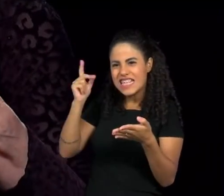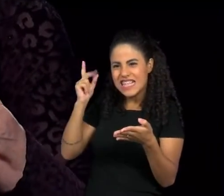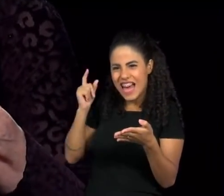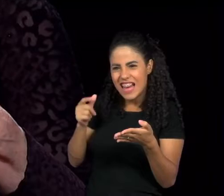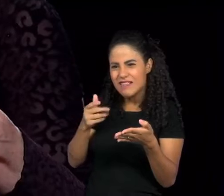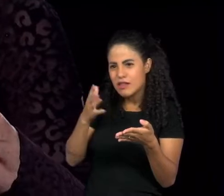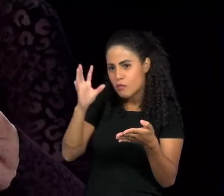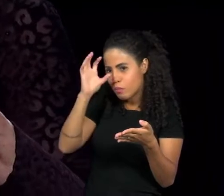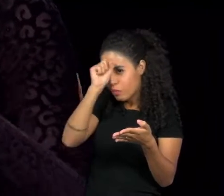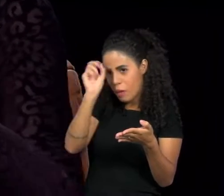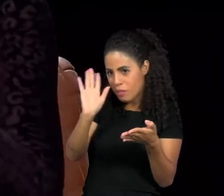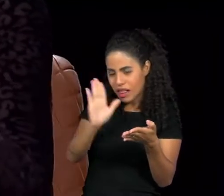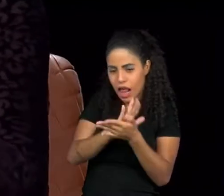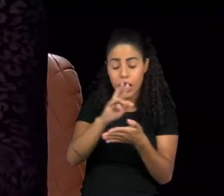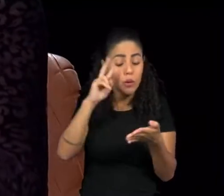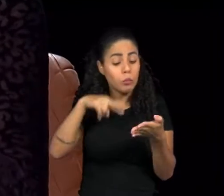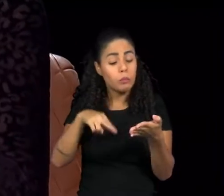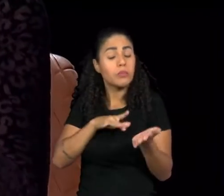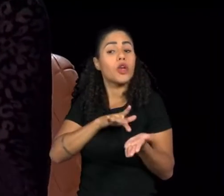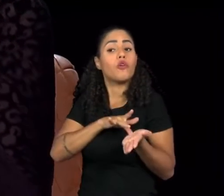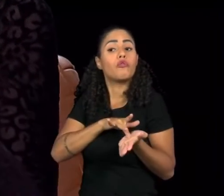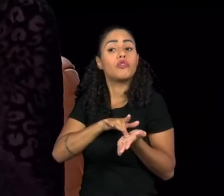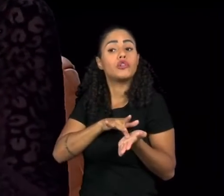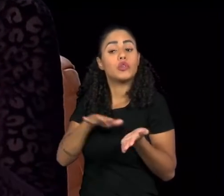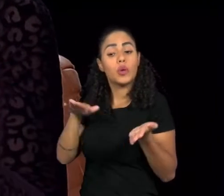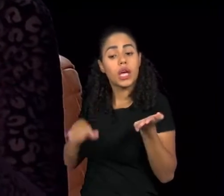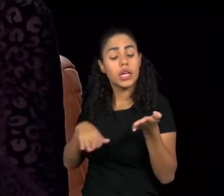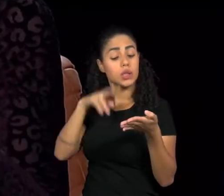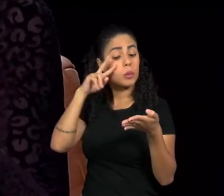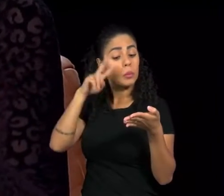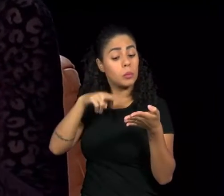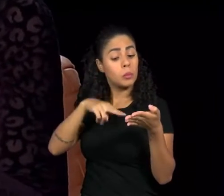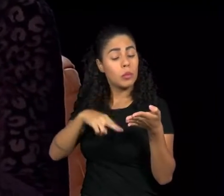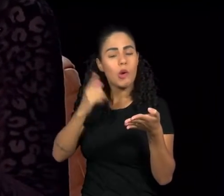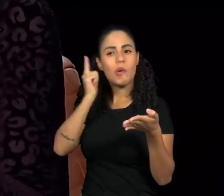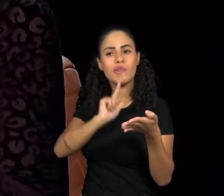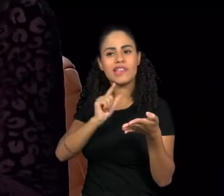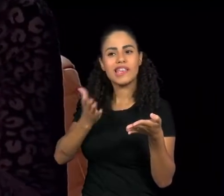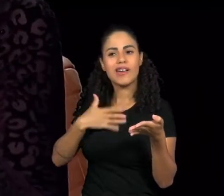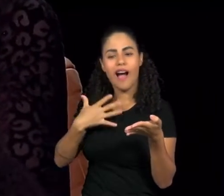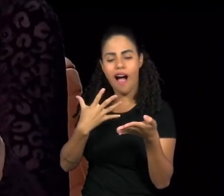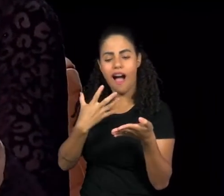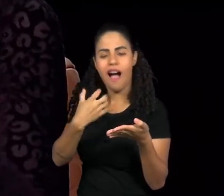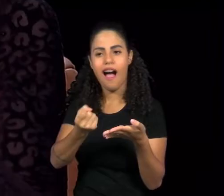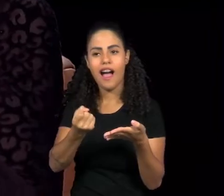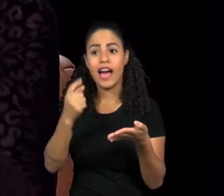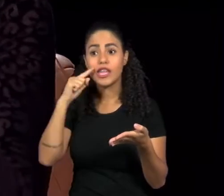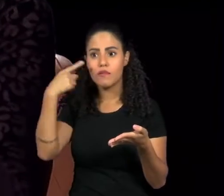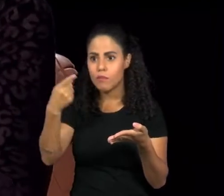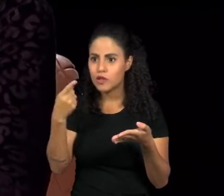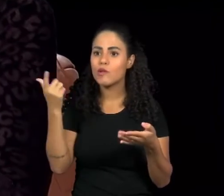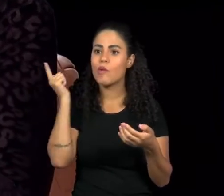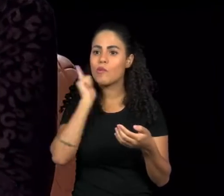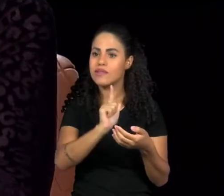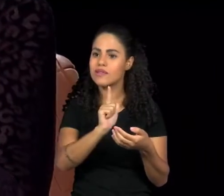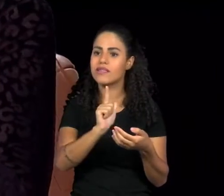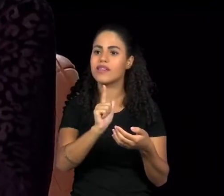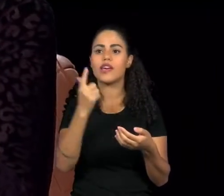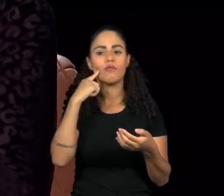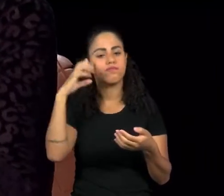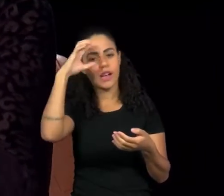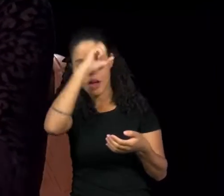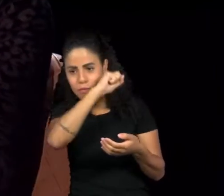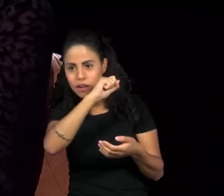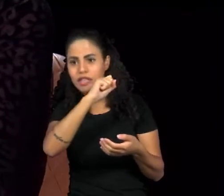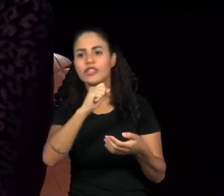acho que o que me traz para o teatro é a literatura, né? Tanto que até hoje é a obra literária e